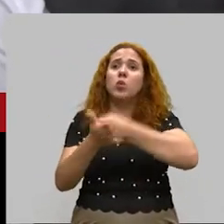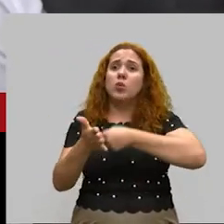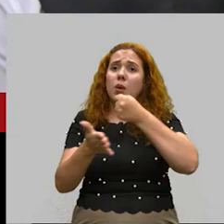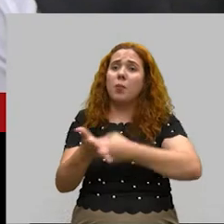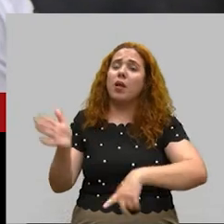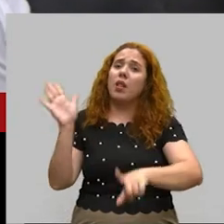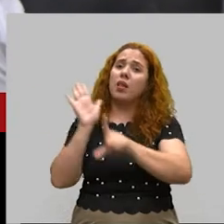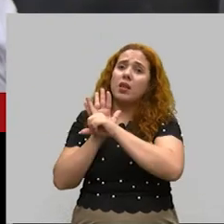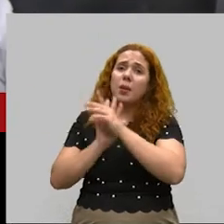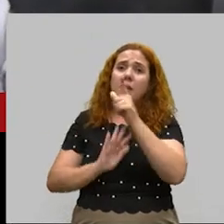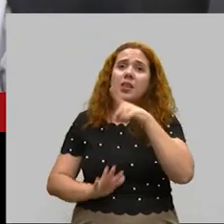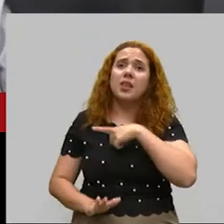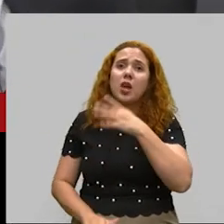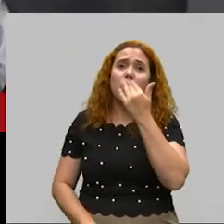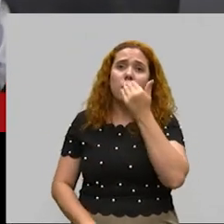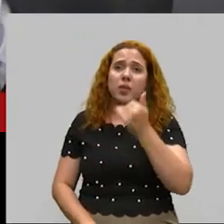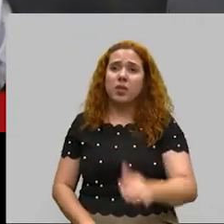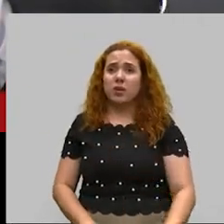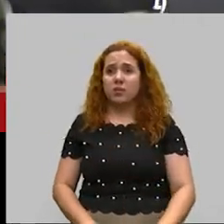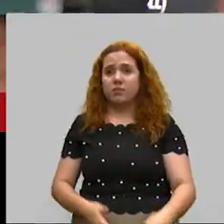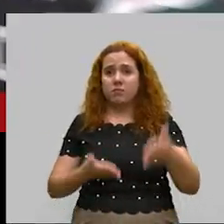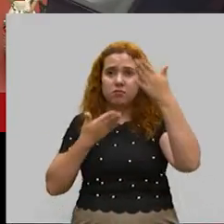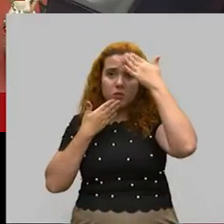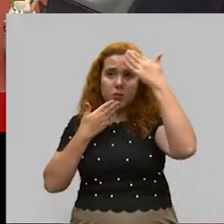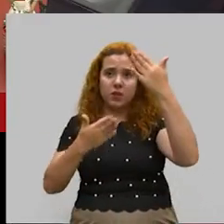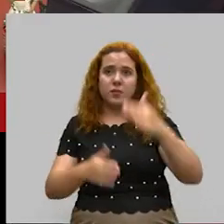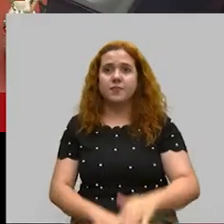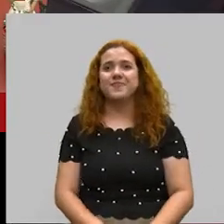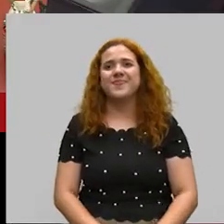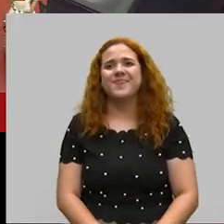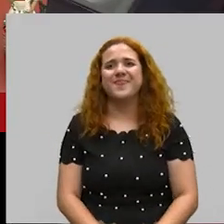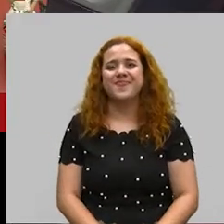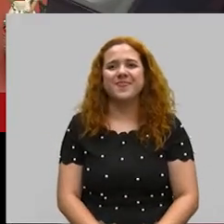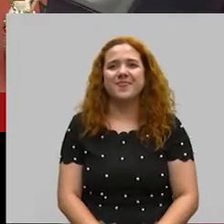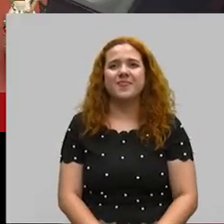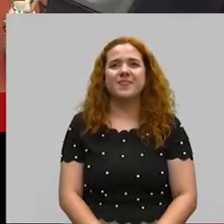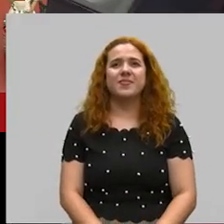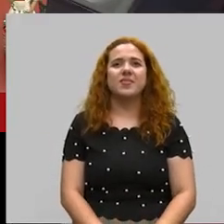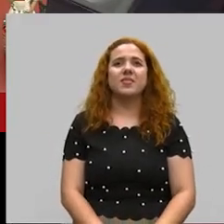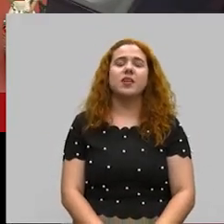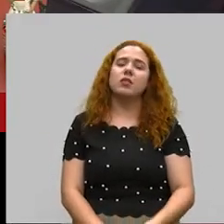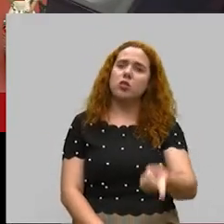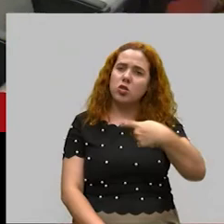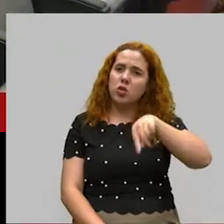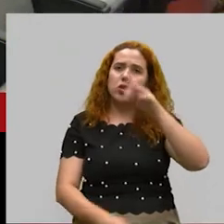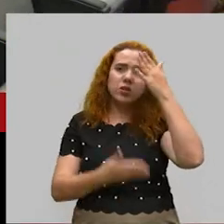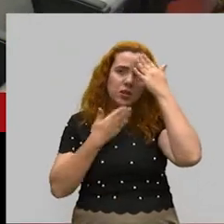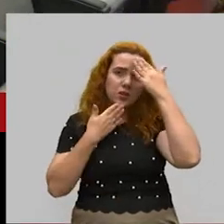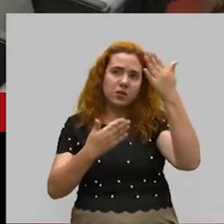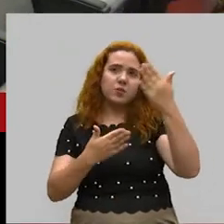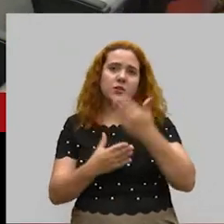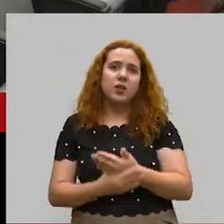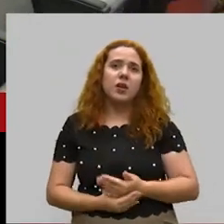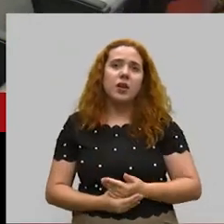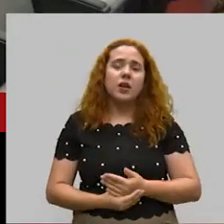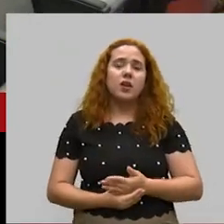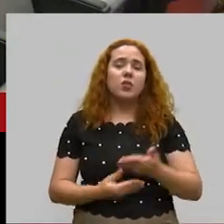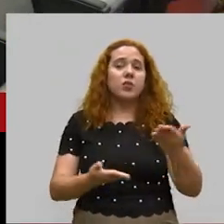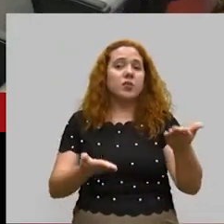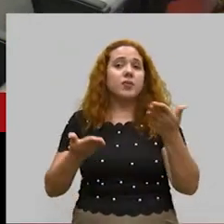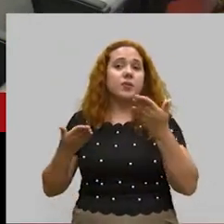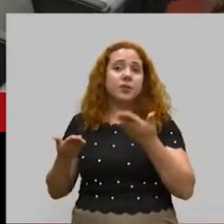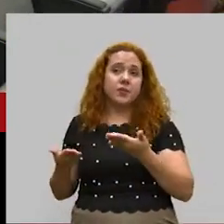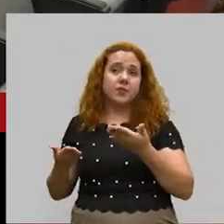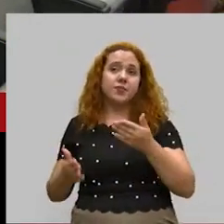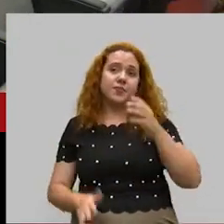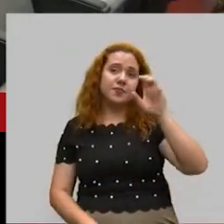merenda escolar Muito obrigado nós que agradecemos vou convidar agora o